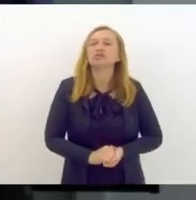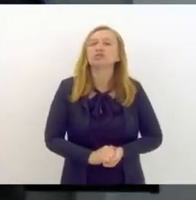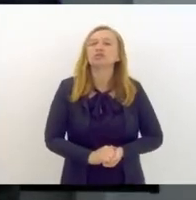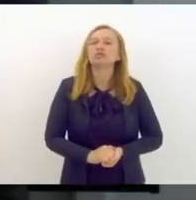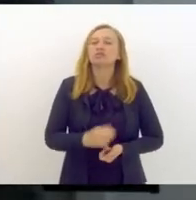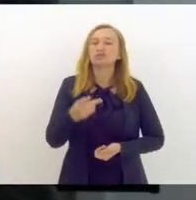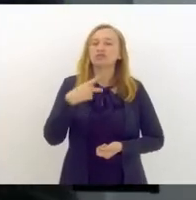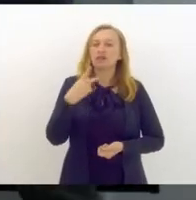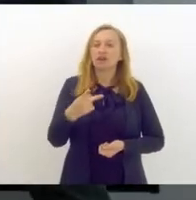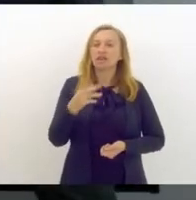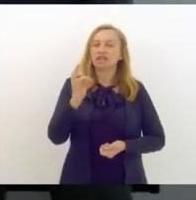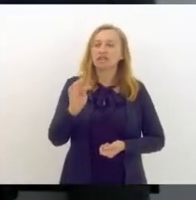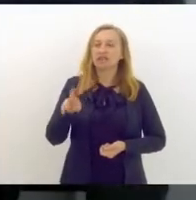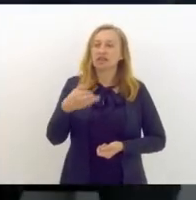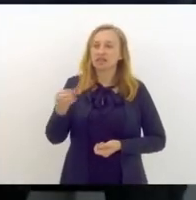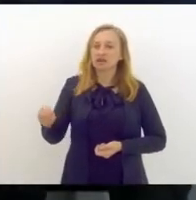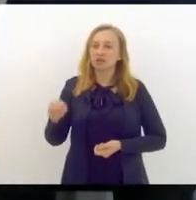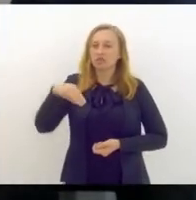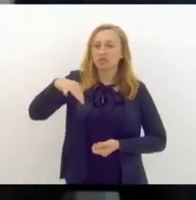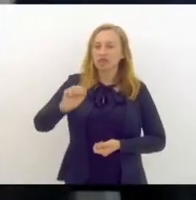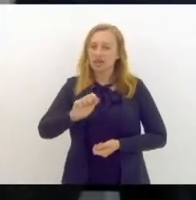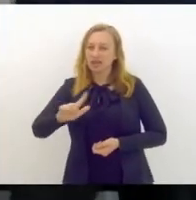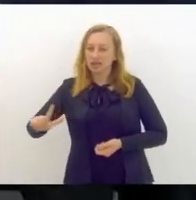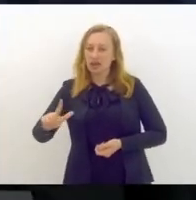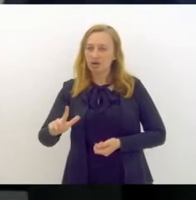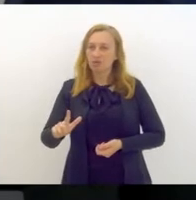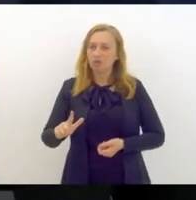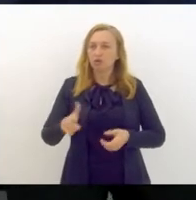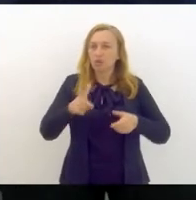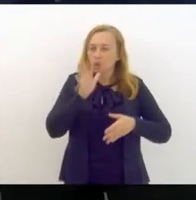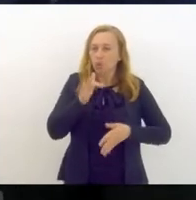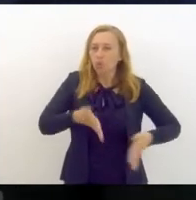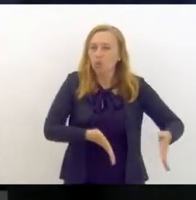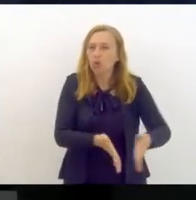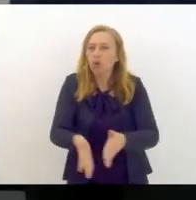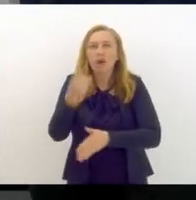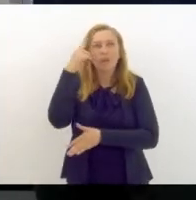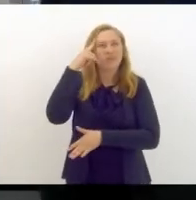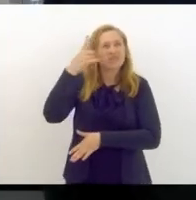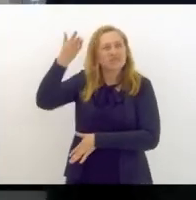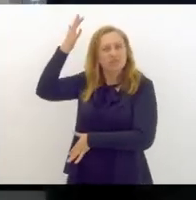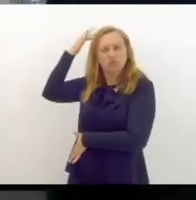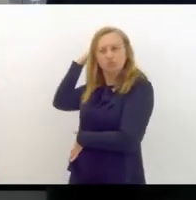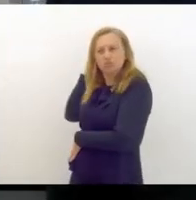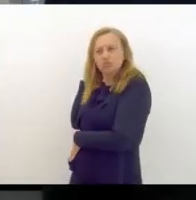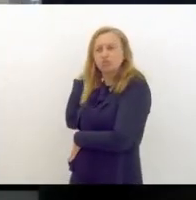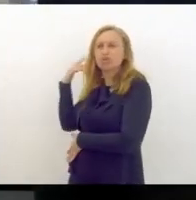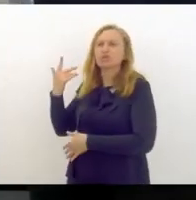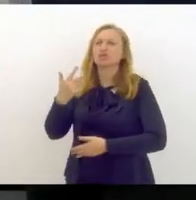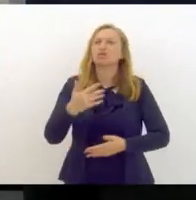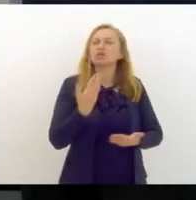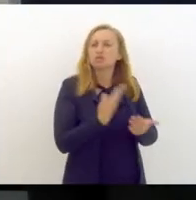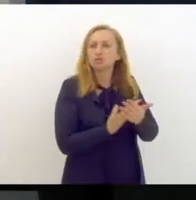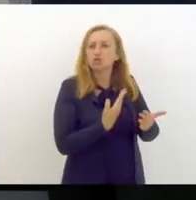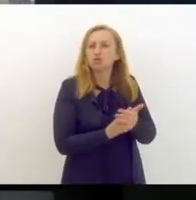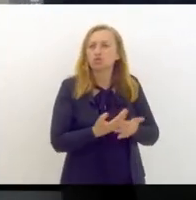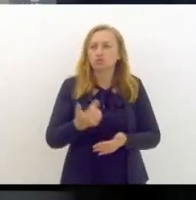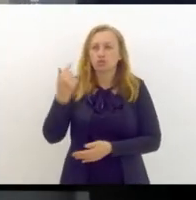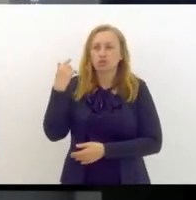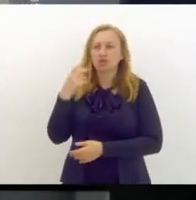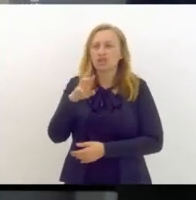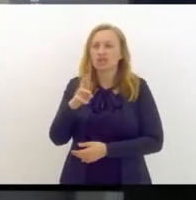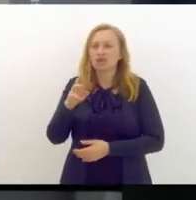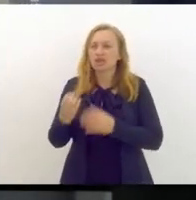fala de extração mineral no leito de rio e aí a gente faz um exercício de reflexão lá no estudo de criação da UC. Durante o estudo de